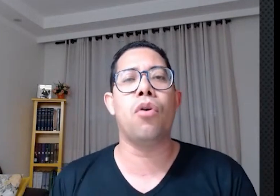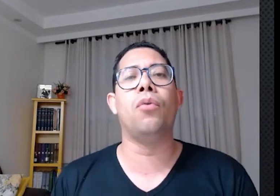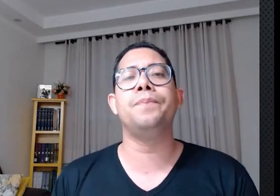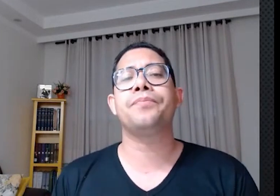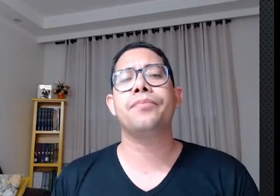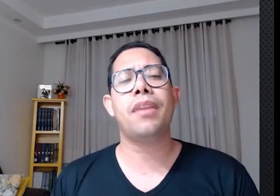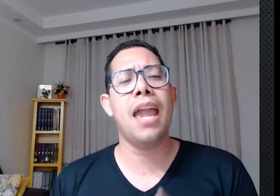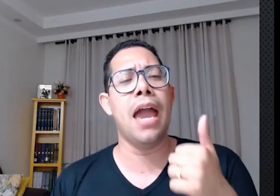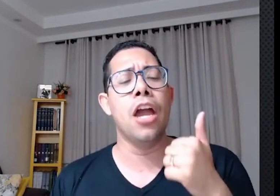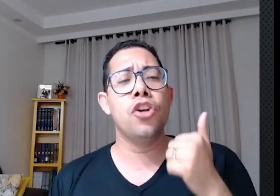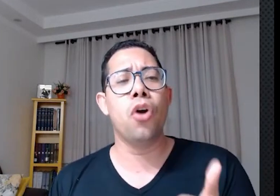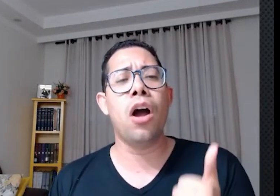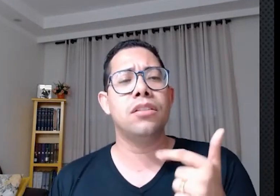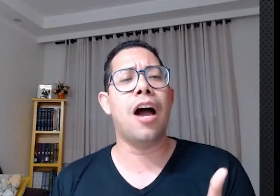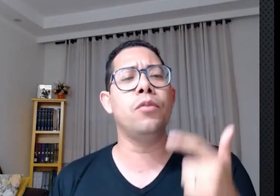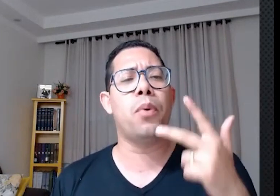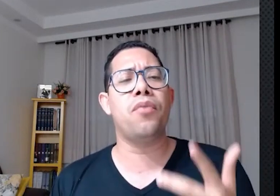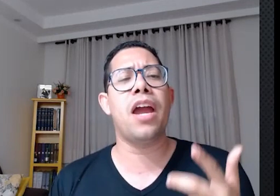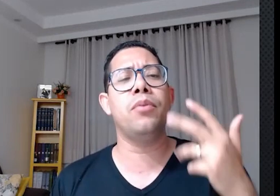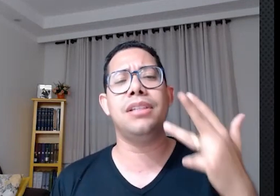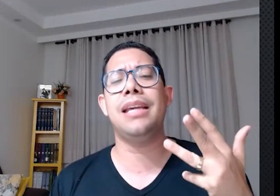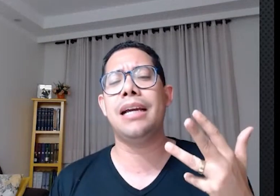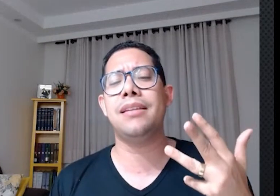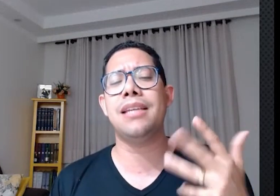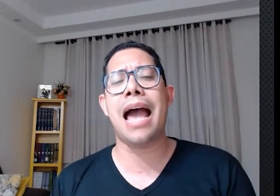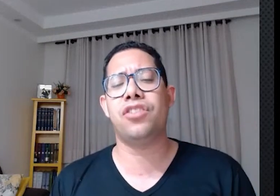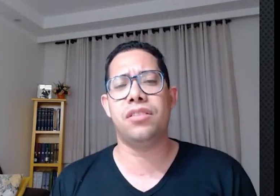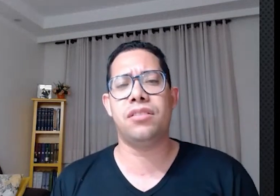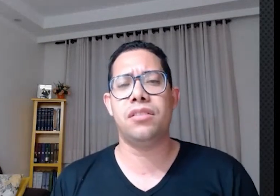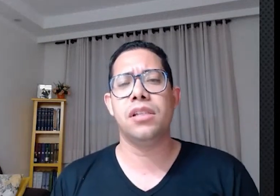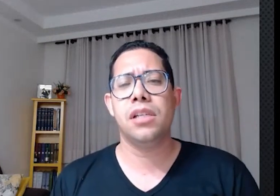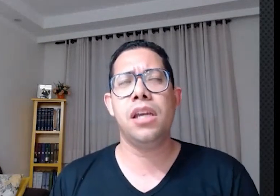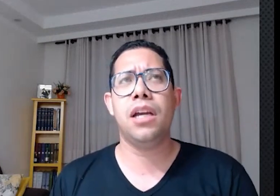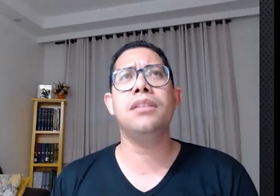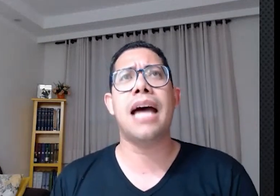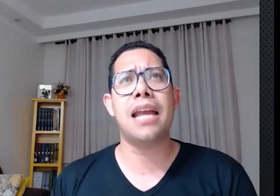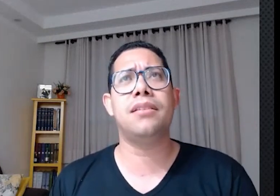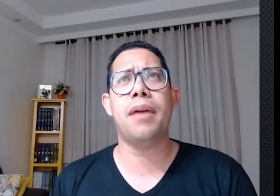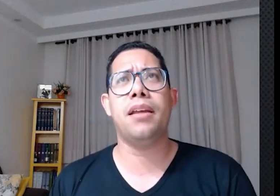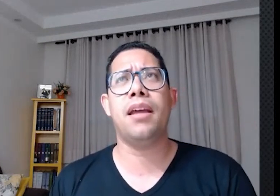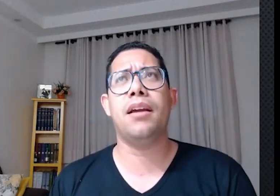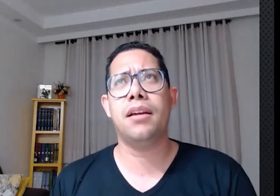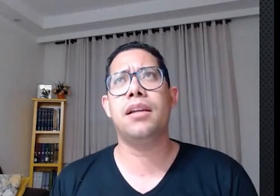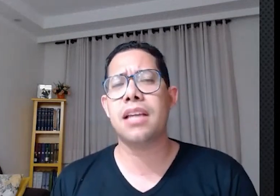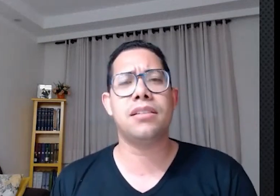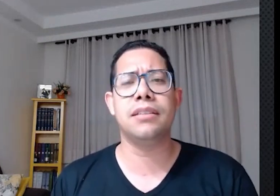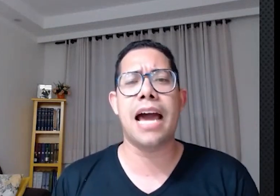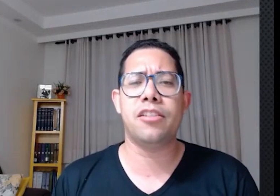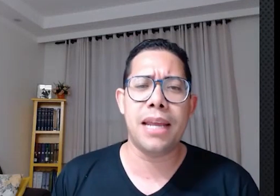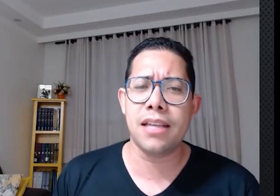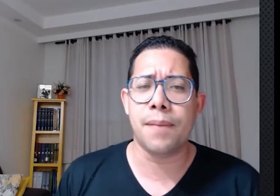começa com Jó, Salmos, Provérbios e Eclesiastes. E Cantares também, né?